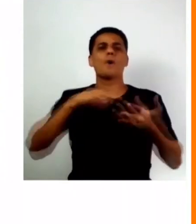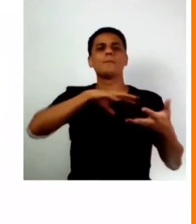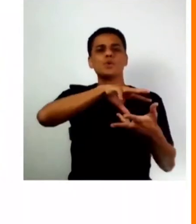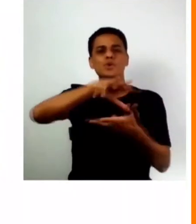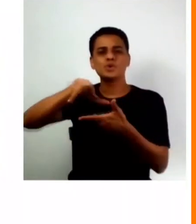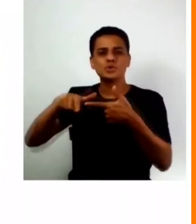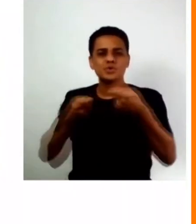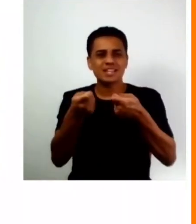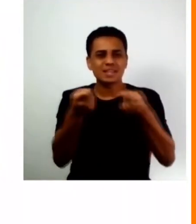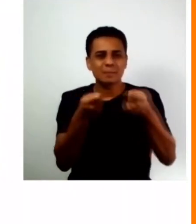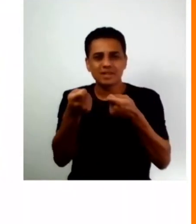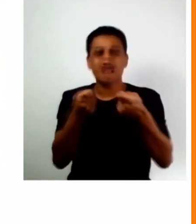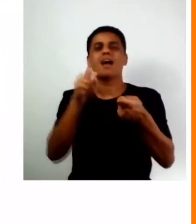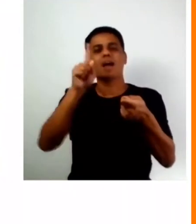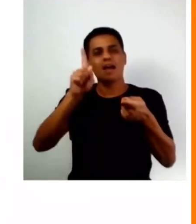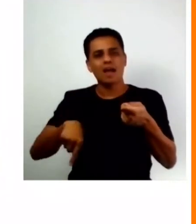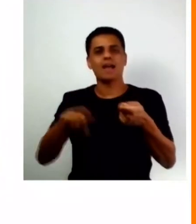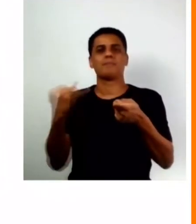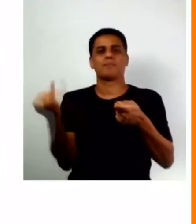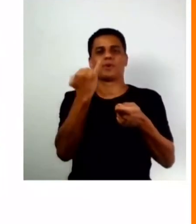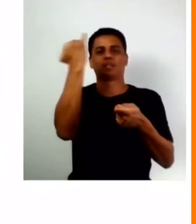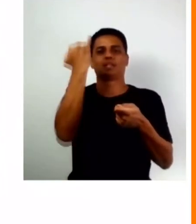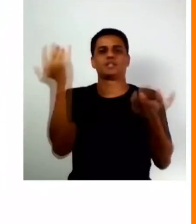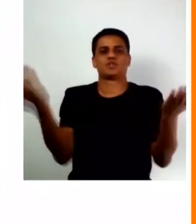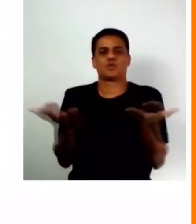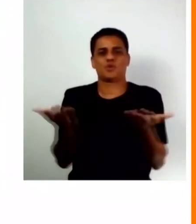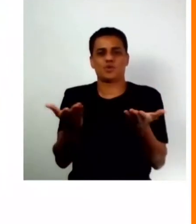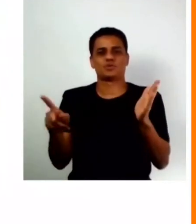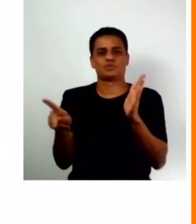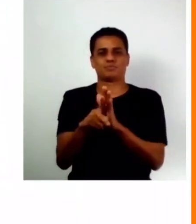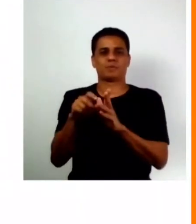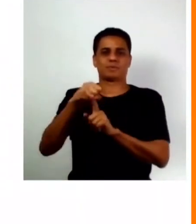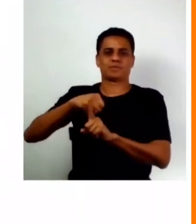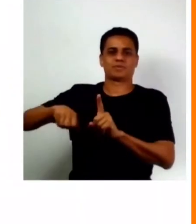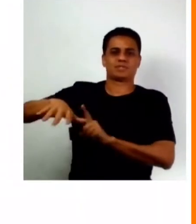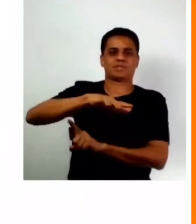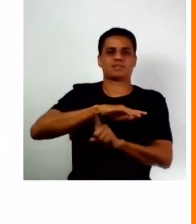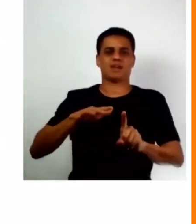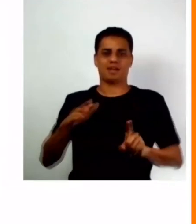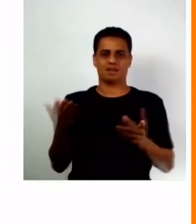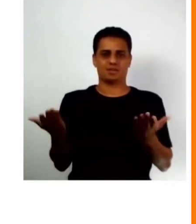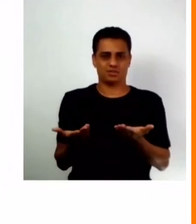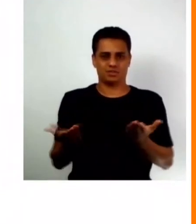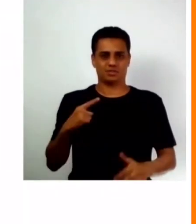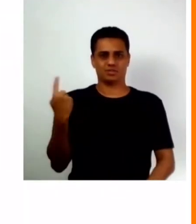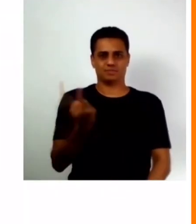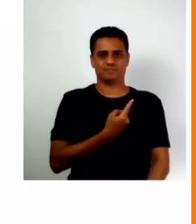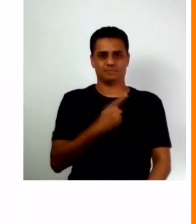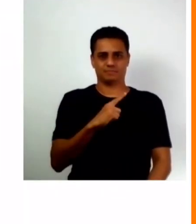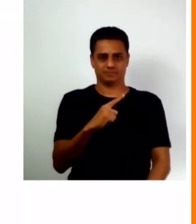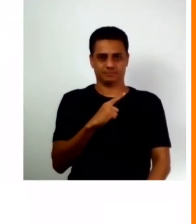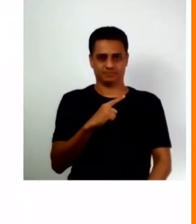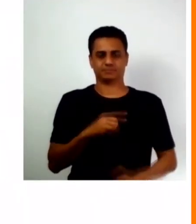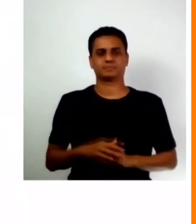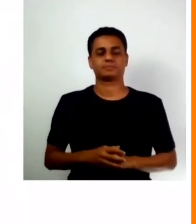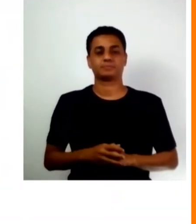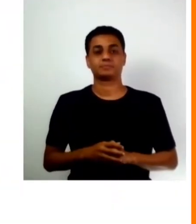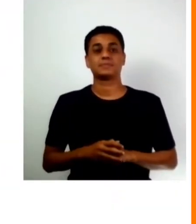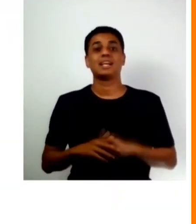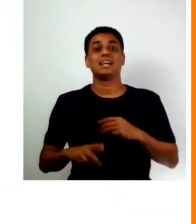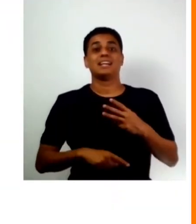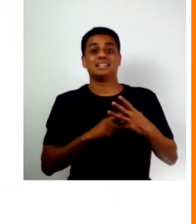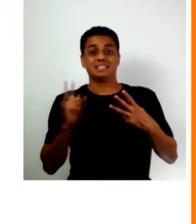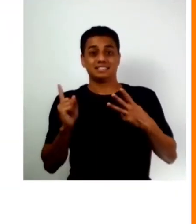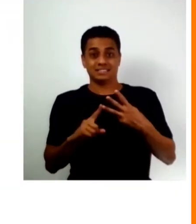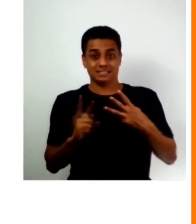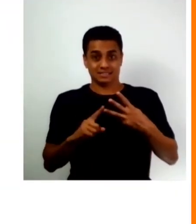en a sociedade actual. Esta é a segunda. A terceira estrategia que já tamén hemos falado, o desarrollo humano